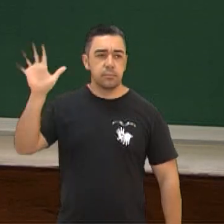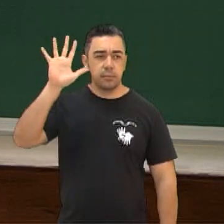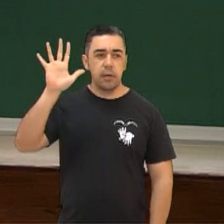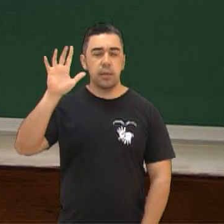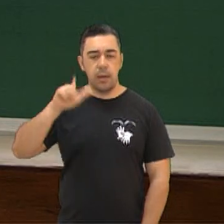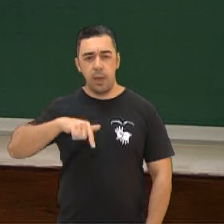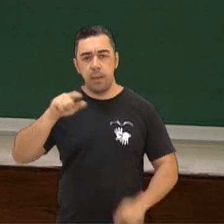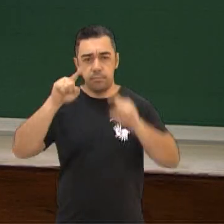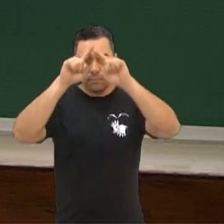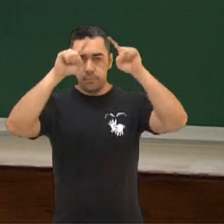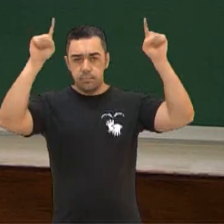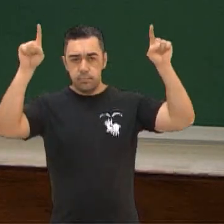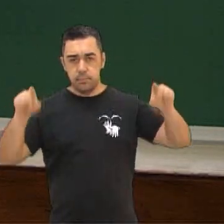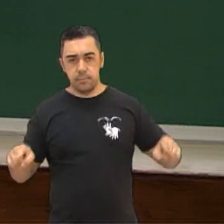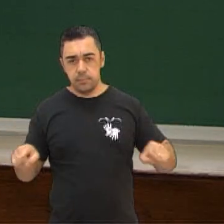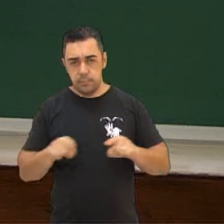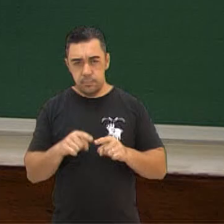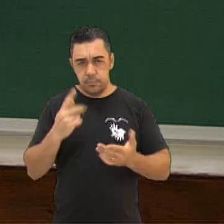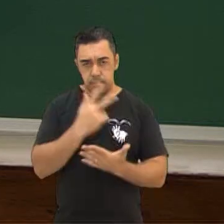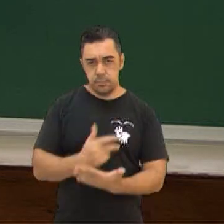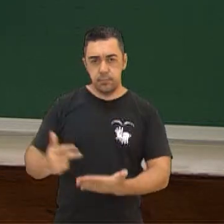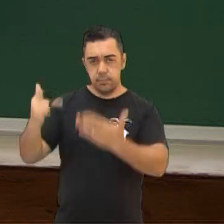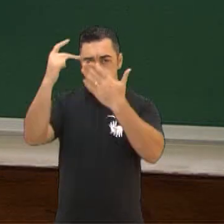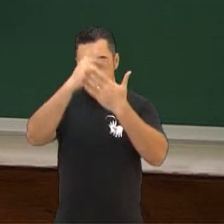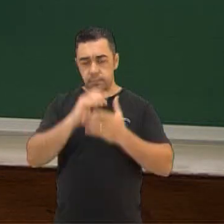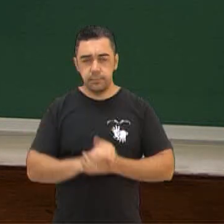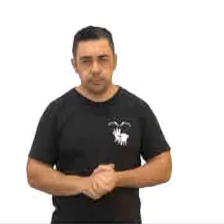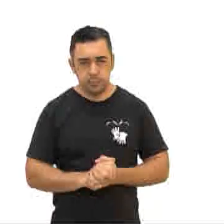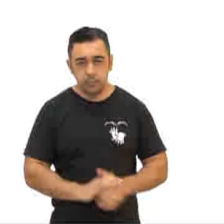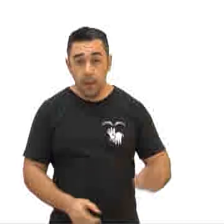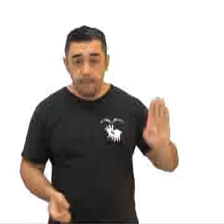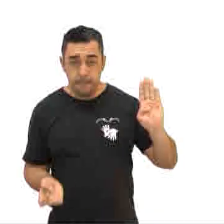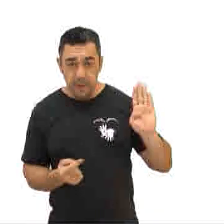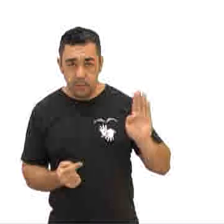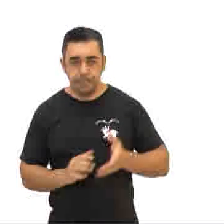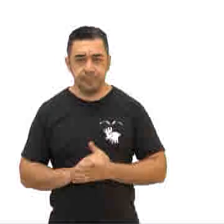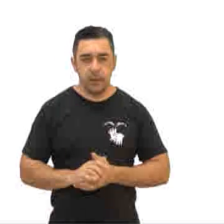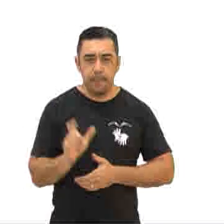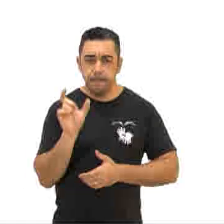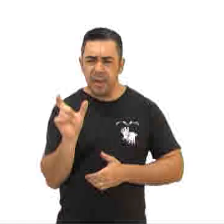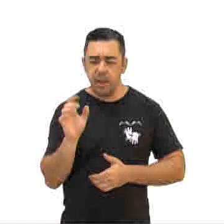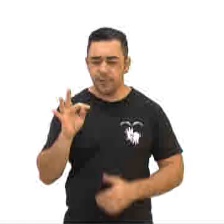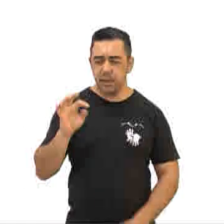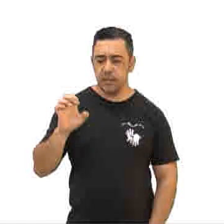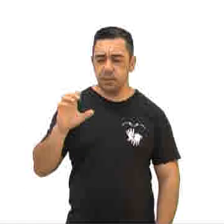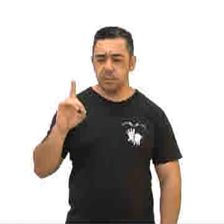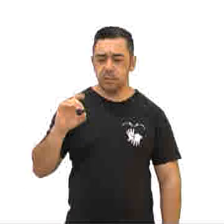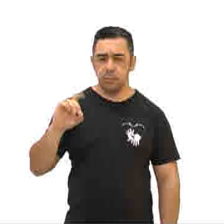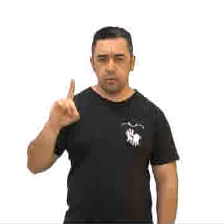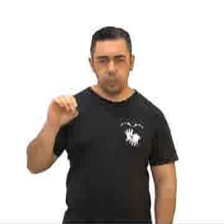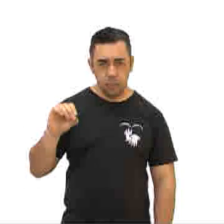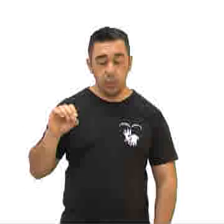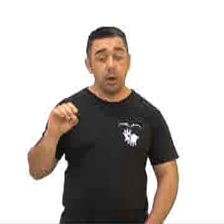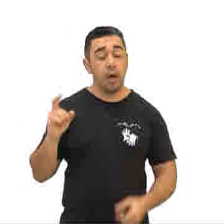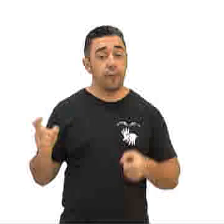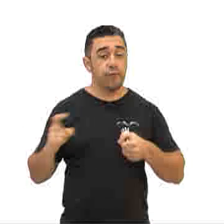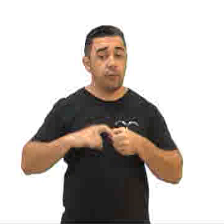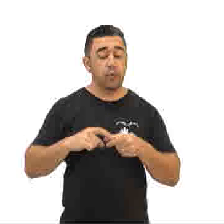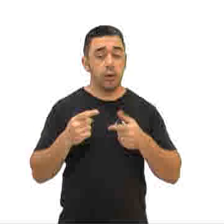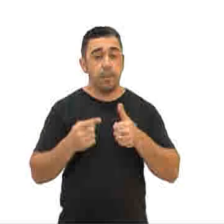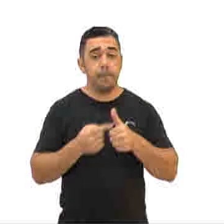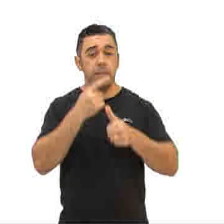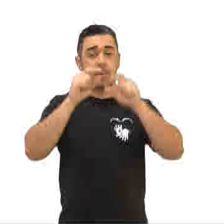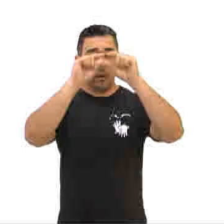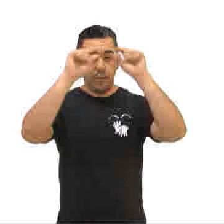dessa tela, ok? Letra B, a palavra tecido retoma o primeiro verso do